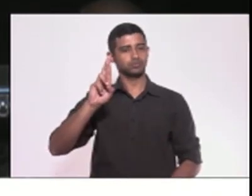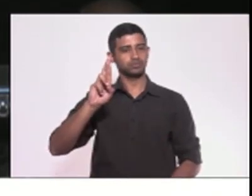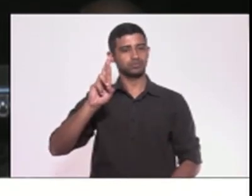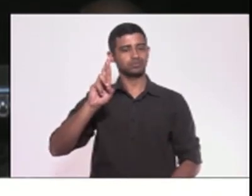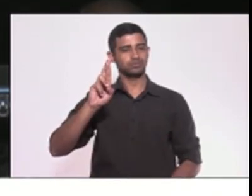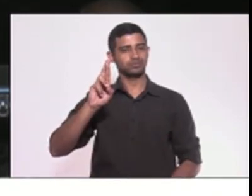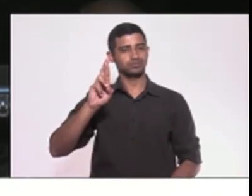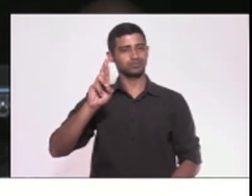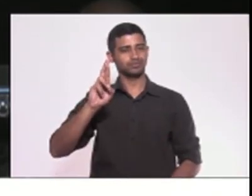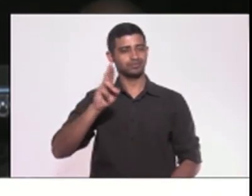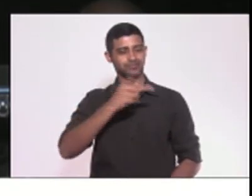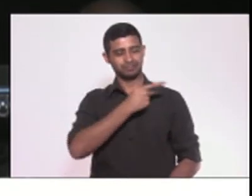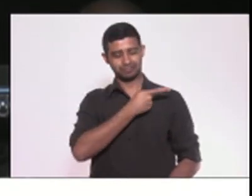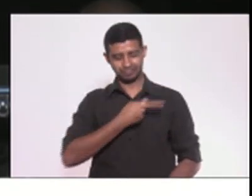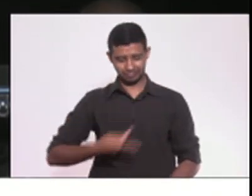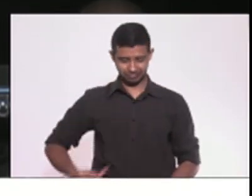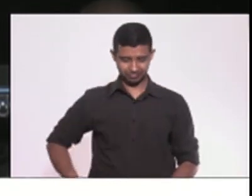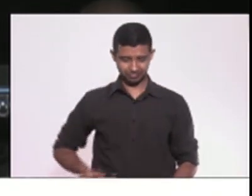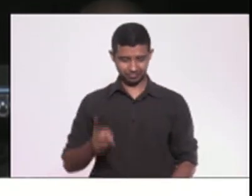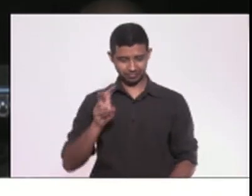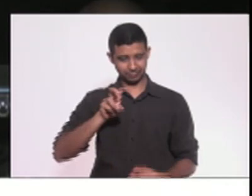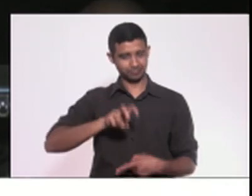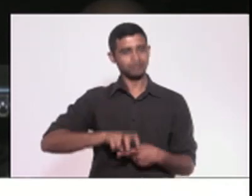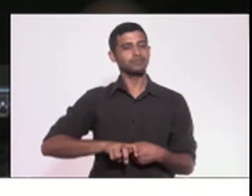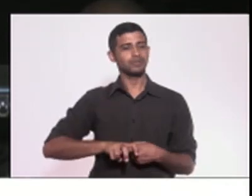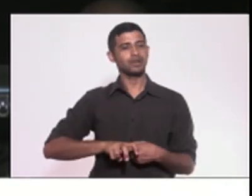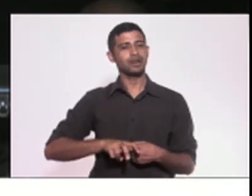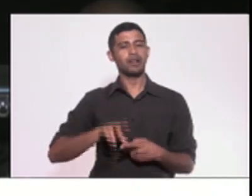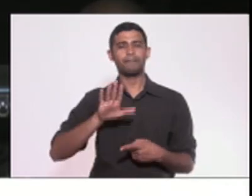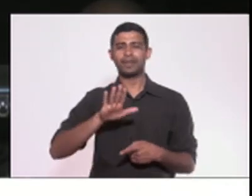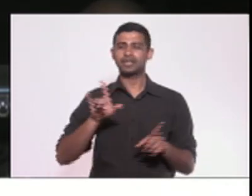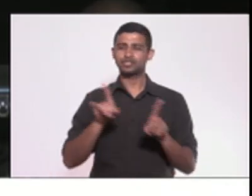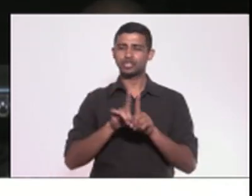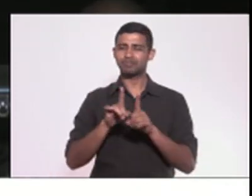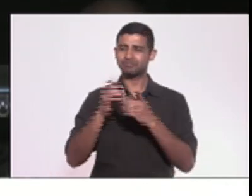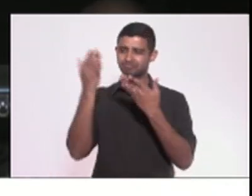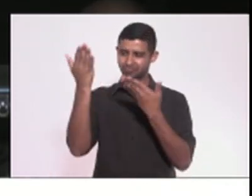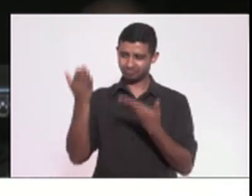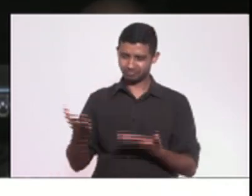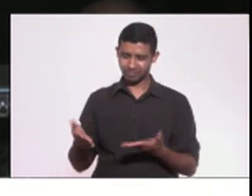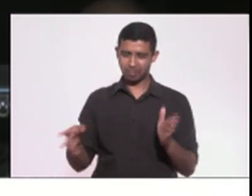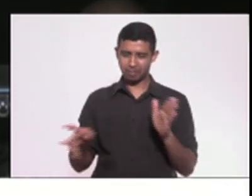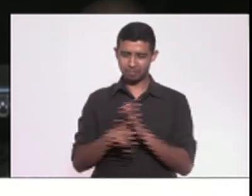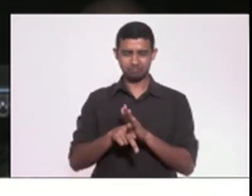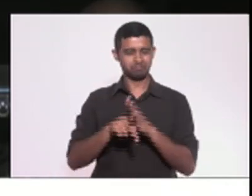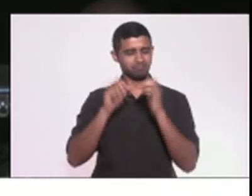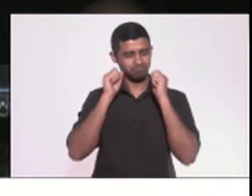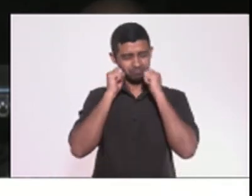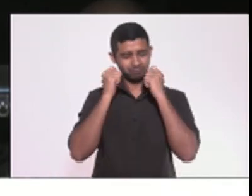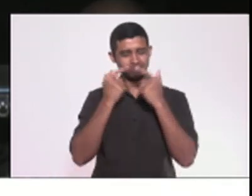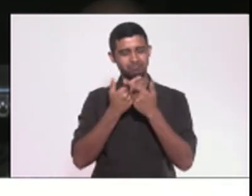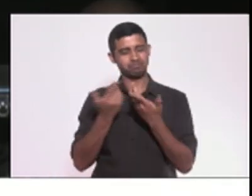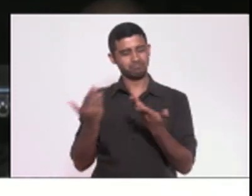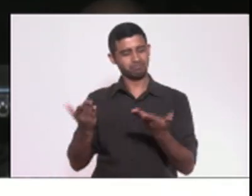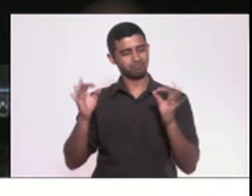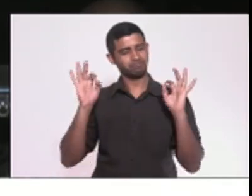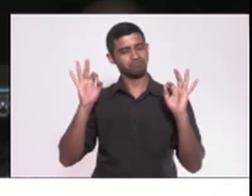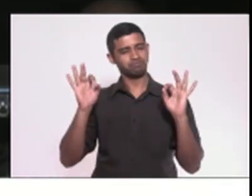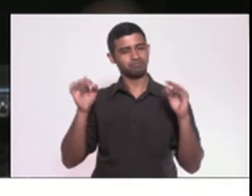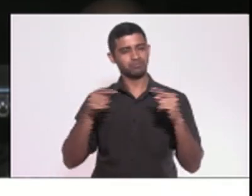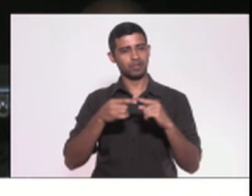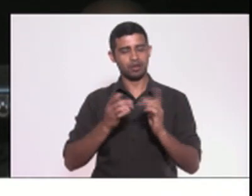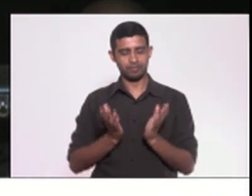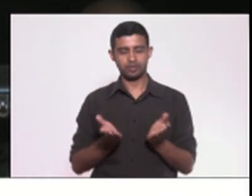anfitriã, mas também com uma figura central aqui da nossa Assembleia Legislativa, do